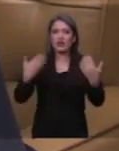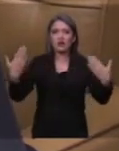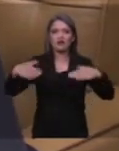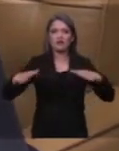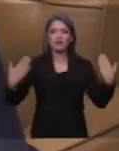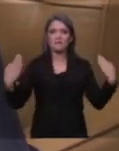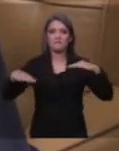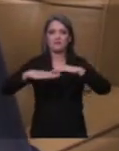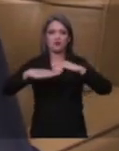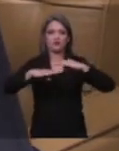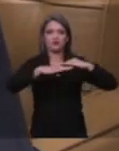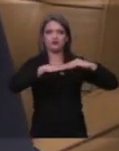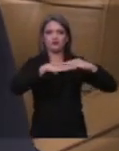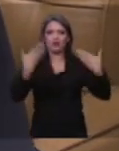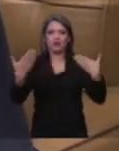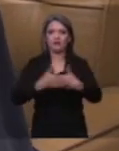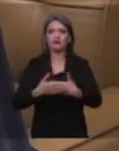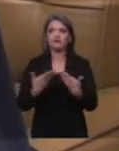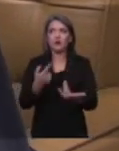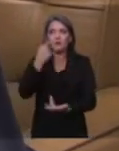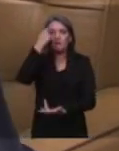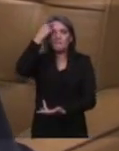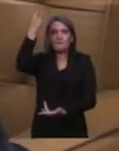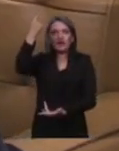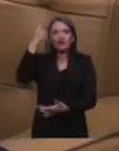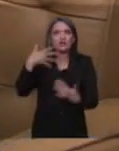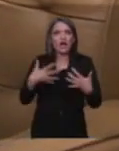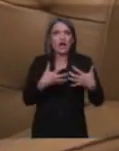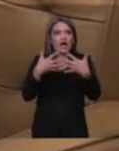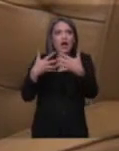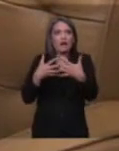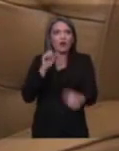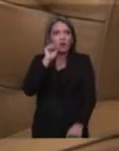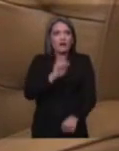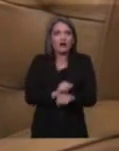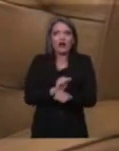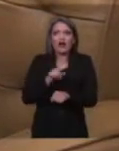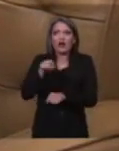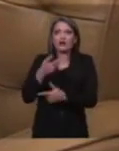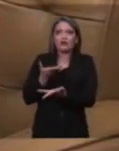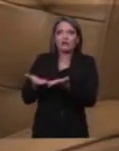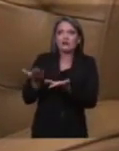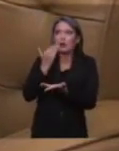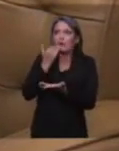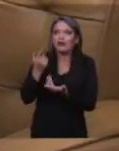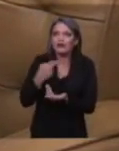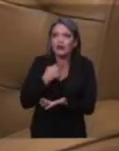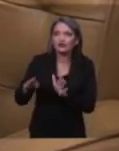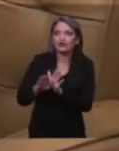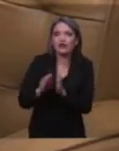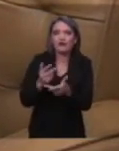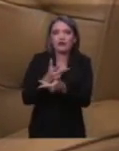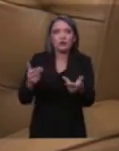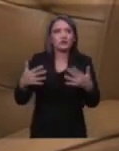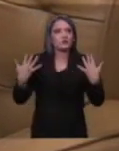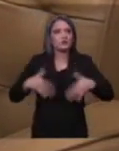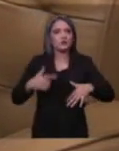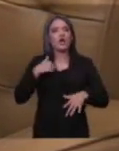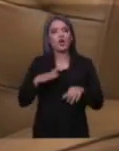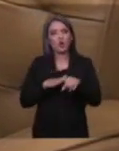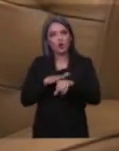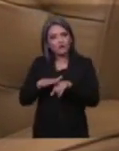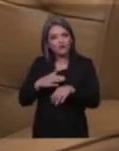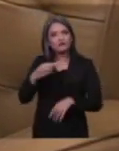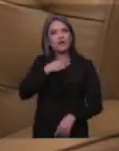isso significa, daqui a pouco desabastecimento, dificuldades. Eu cheguei a falar com o ministro da Justiça naquele momento, e ele